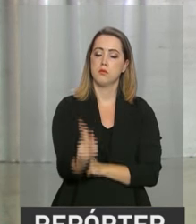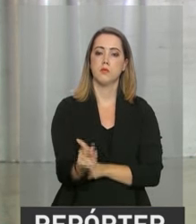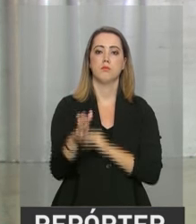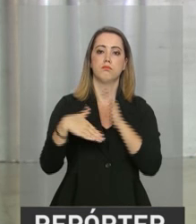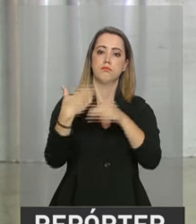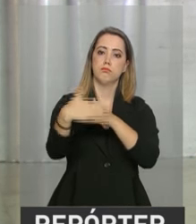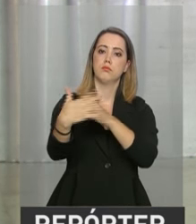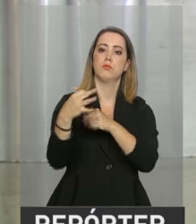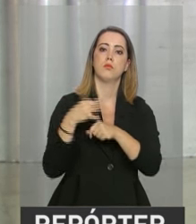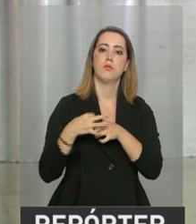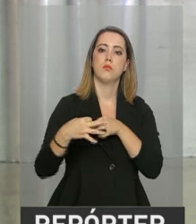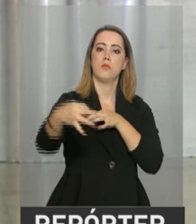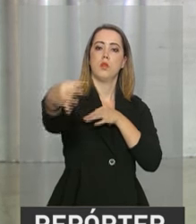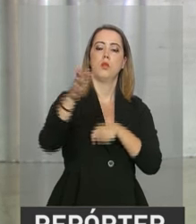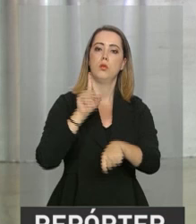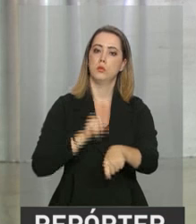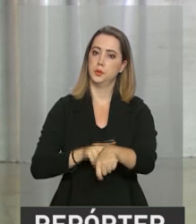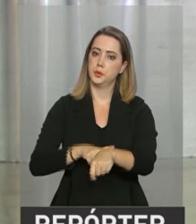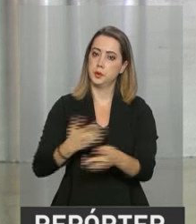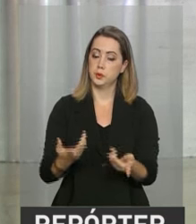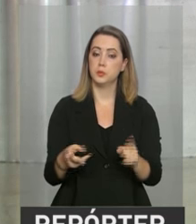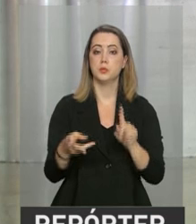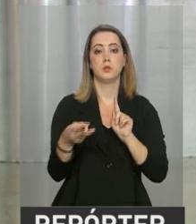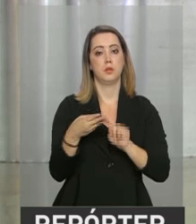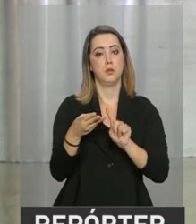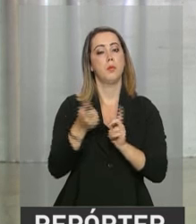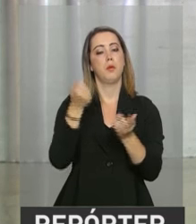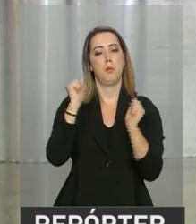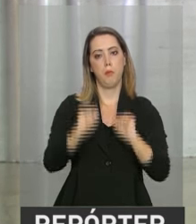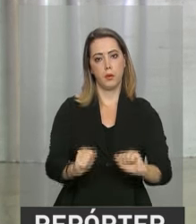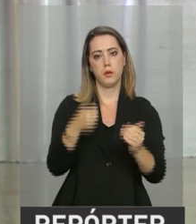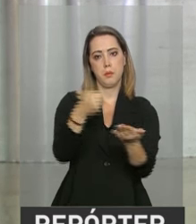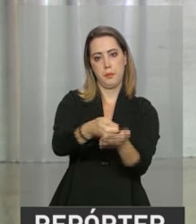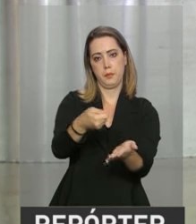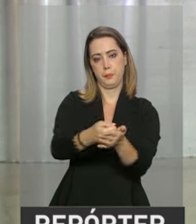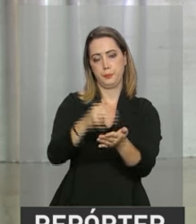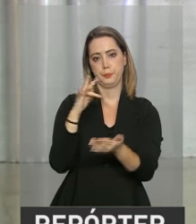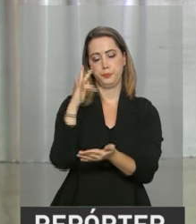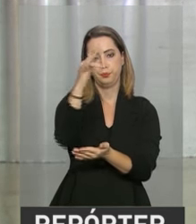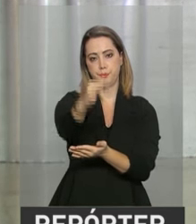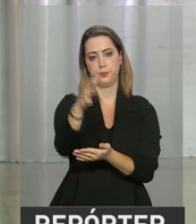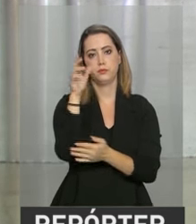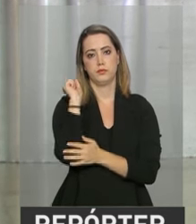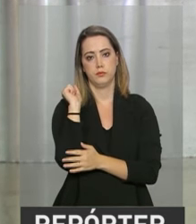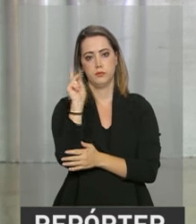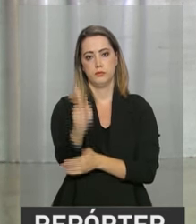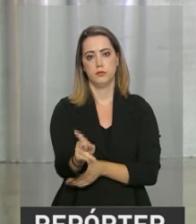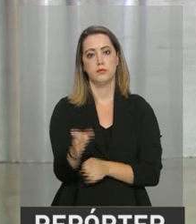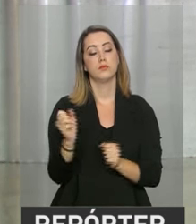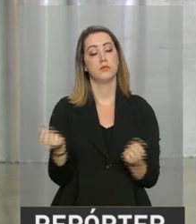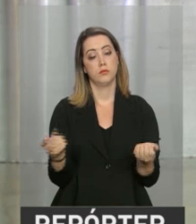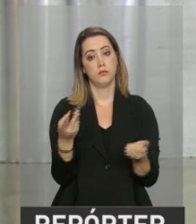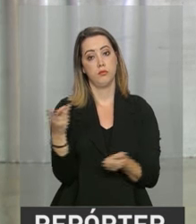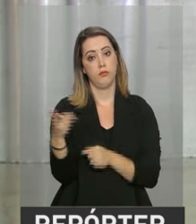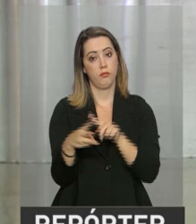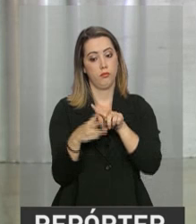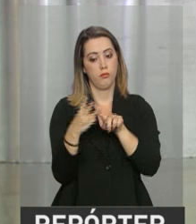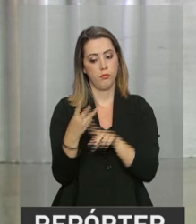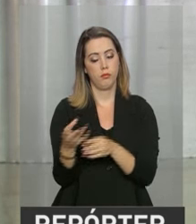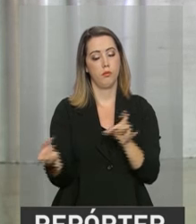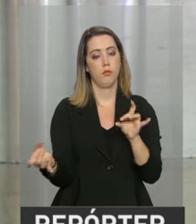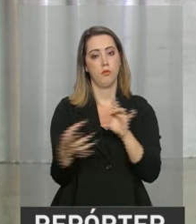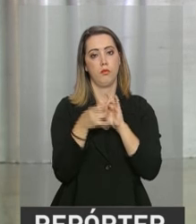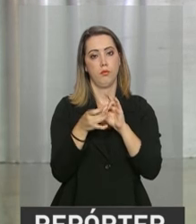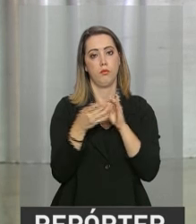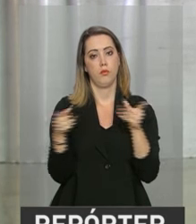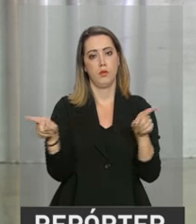a longo prazo e garantir o pagamento dos benefícios no futuro. Junto com essas justificativas, o governo federal